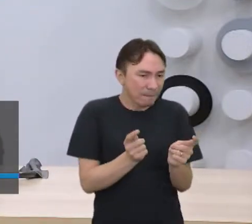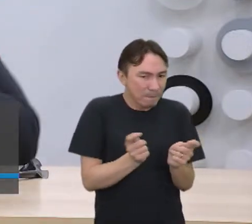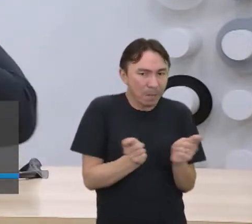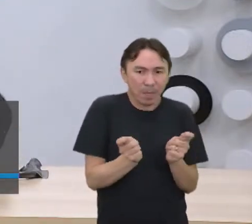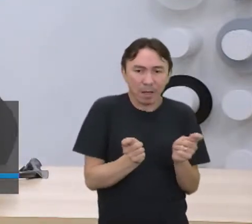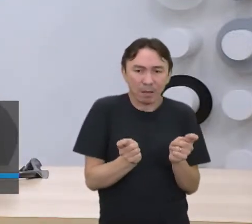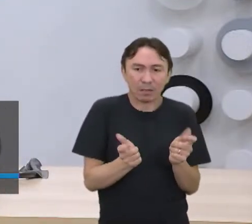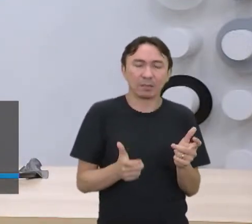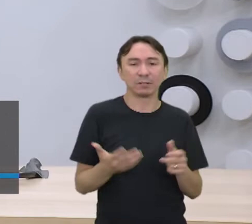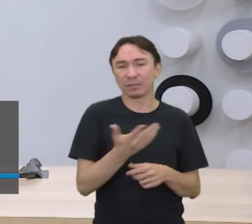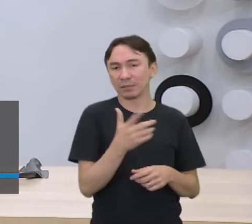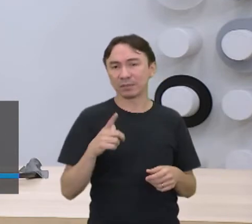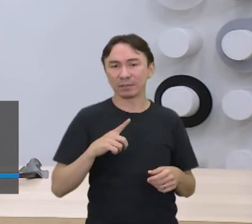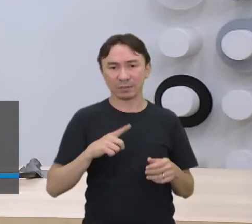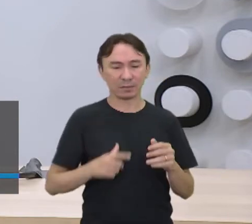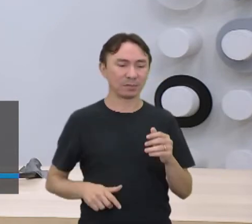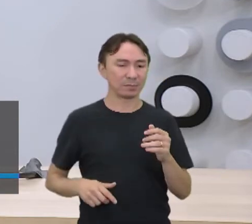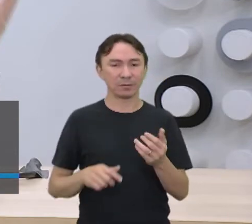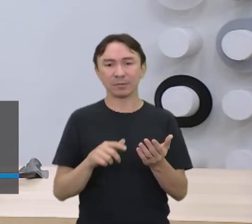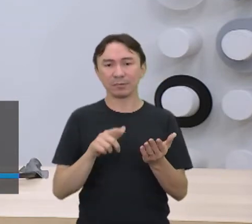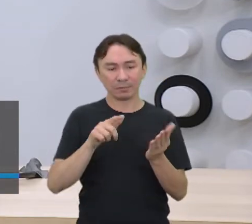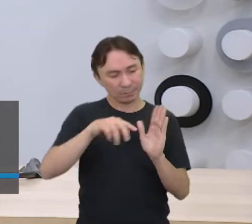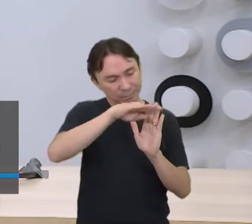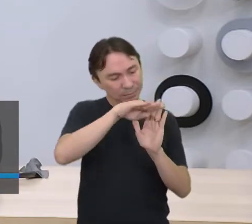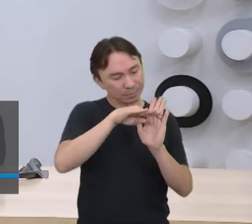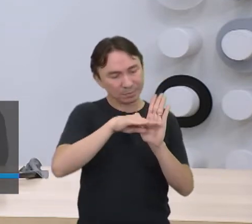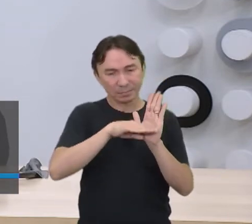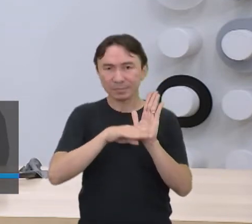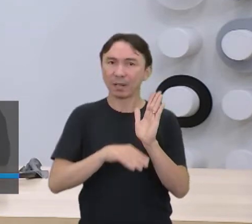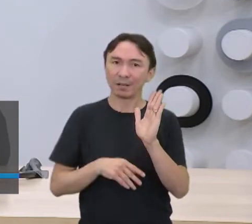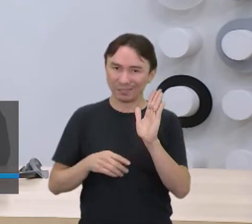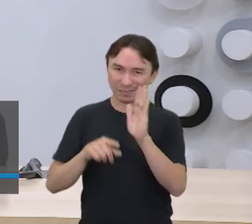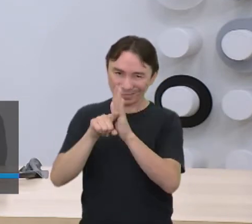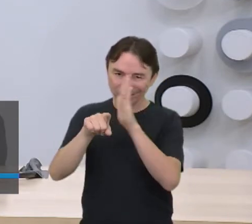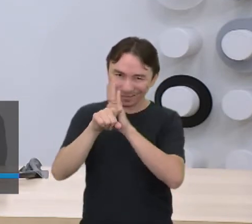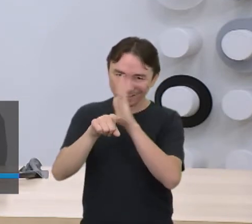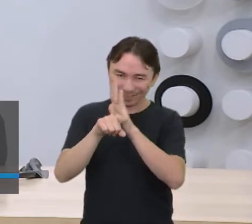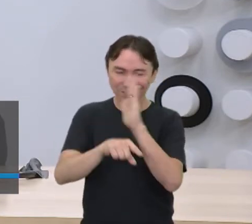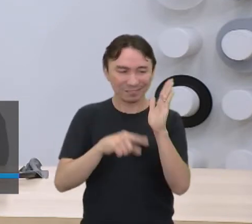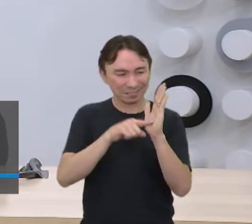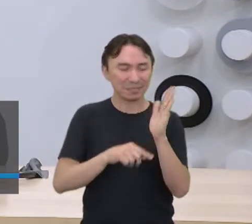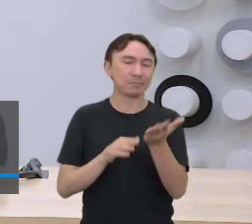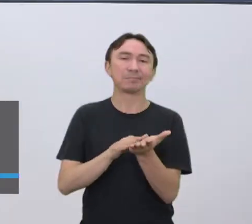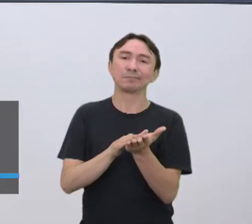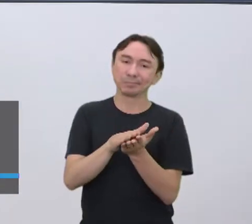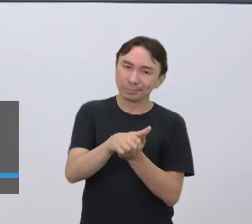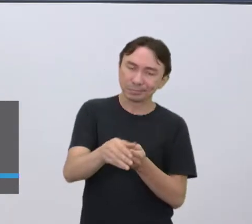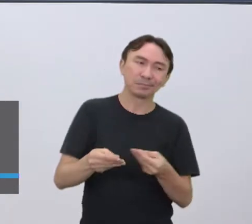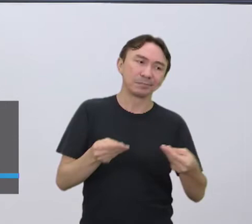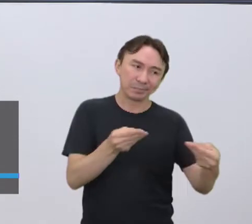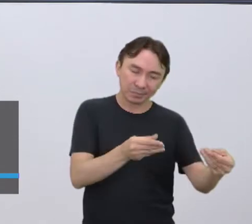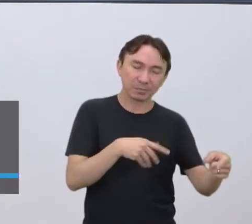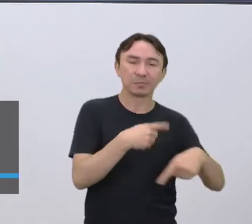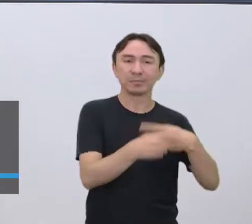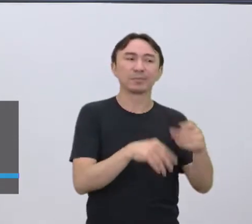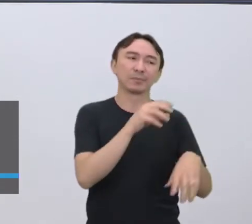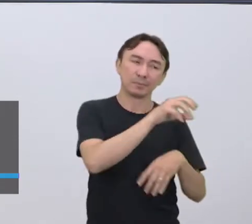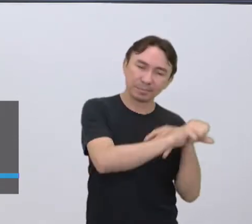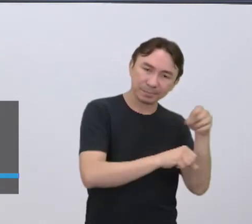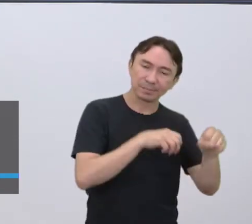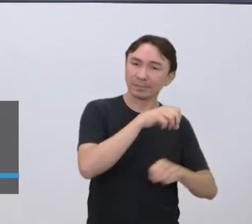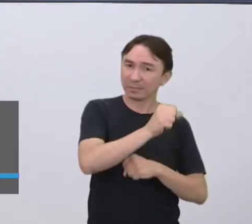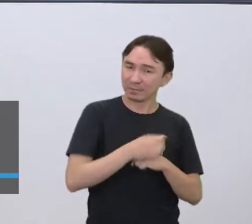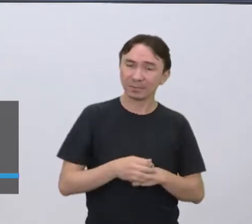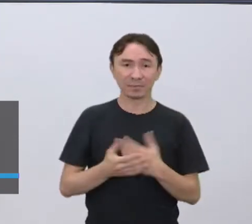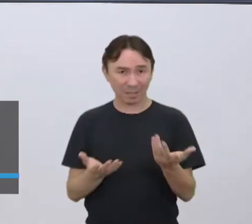que imprimir, vai ter que entregar, vai ter que coletar e, né? Exatamente. Realmente reduz custo. É interessante, né? É muito interessante. A tecnologia está aí